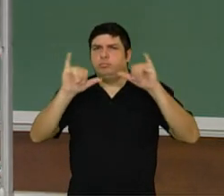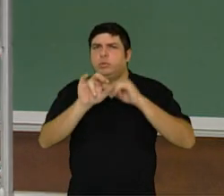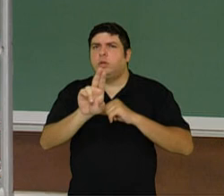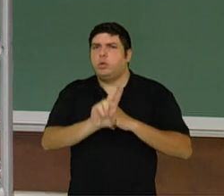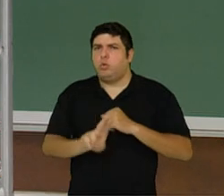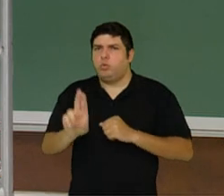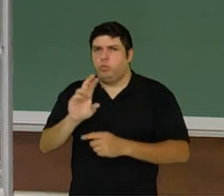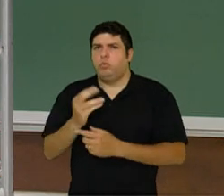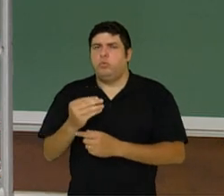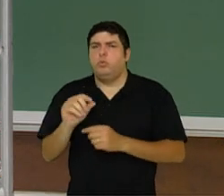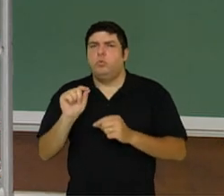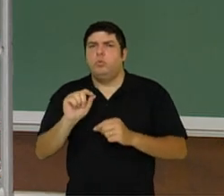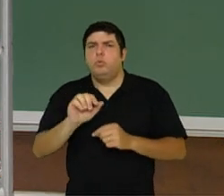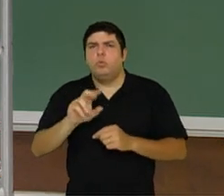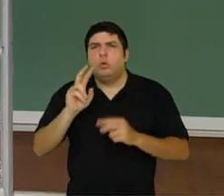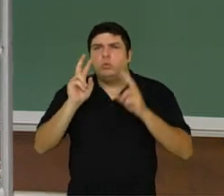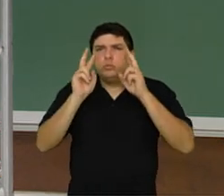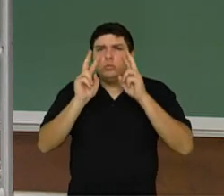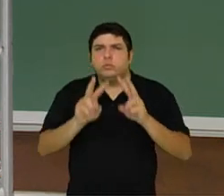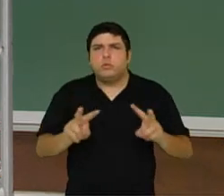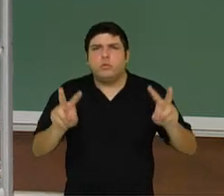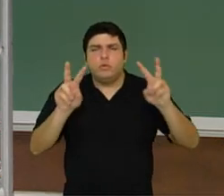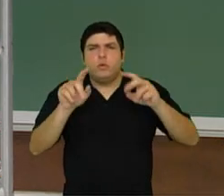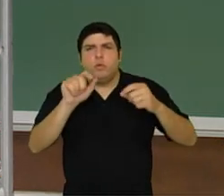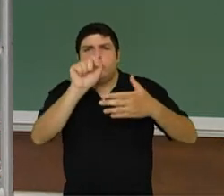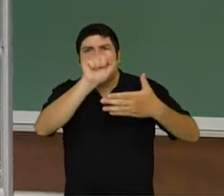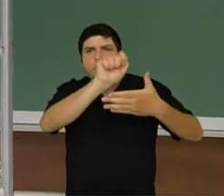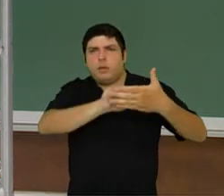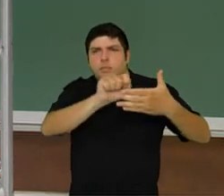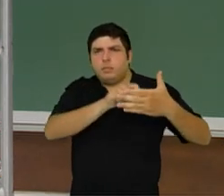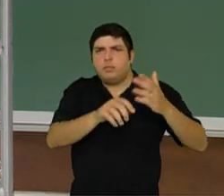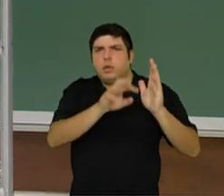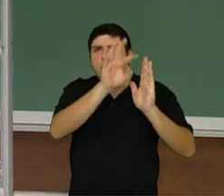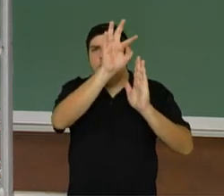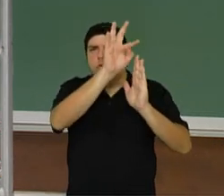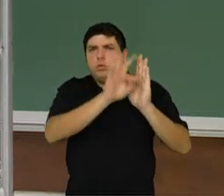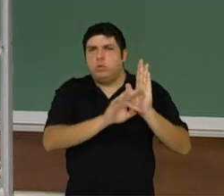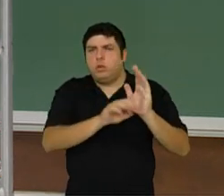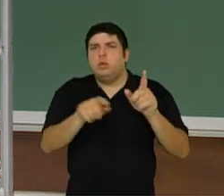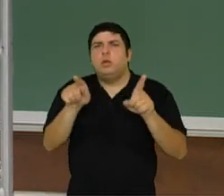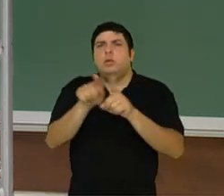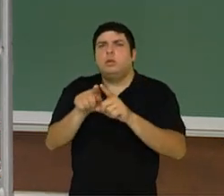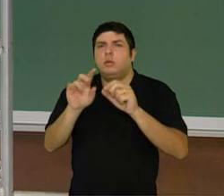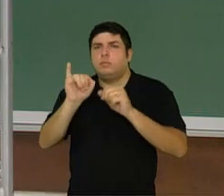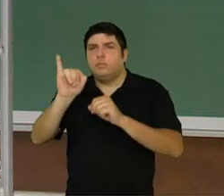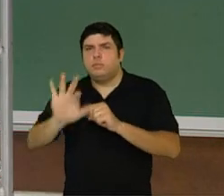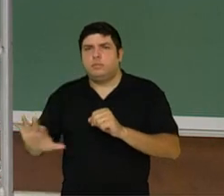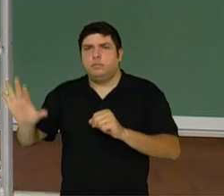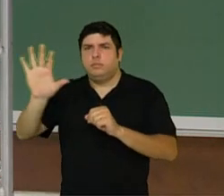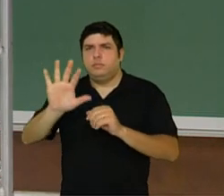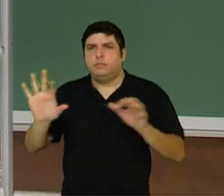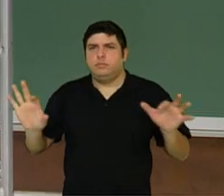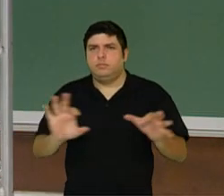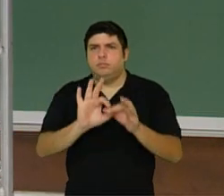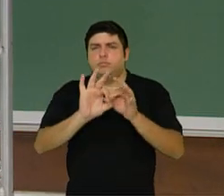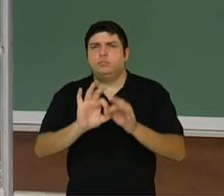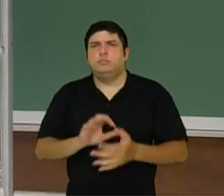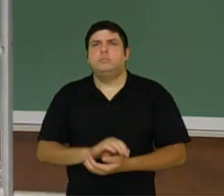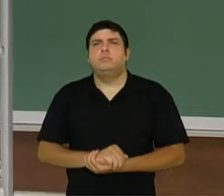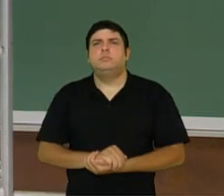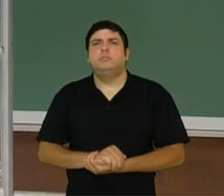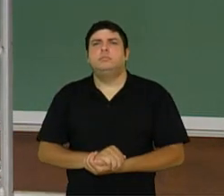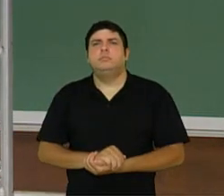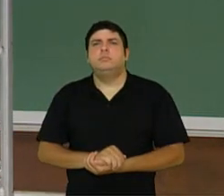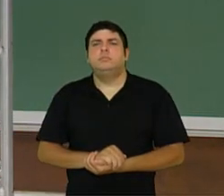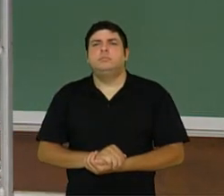relação entre o que está escrito, né? O texto verbal e o texto não verbal que é a imagem.